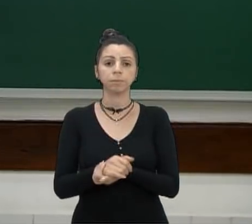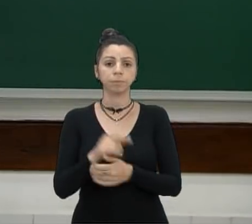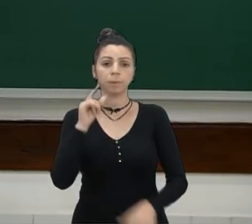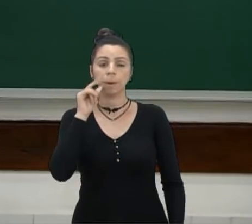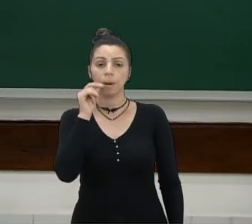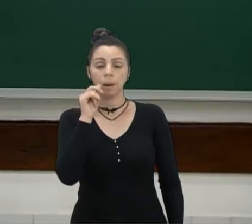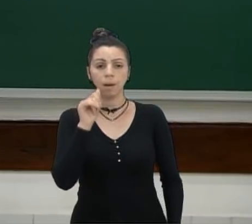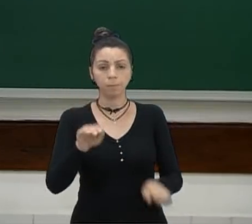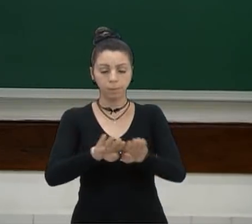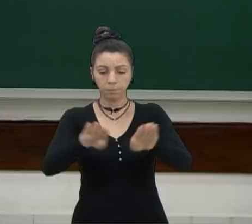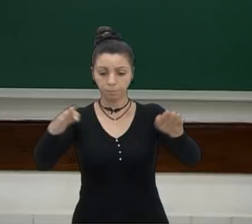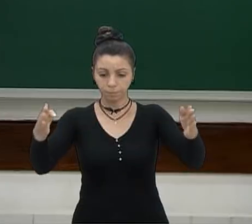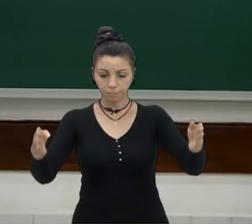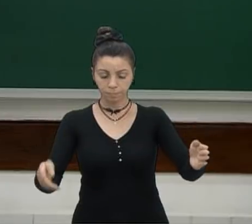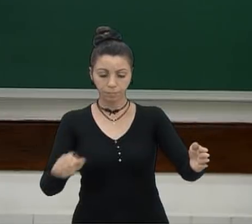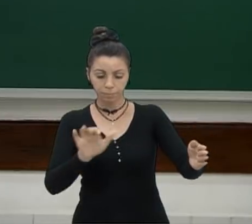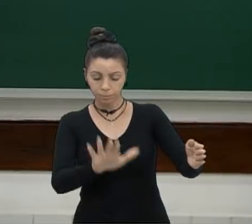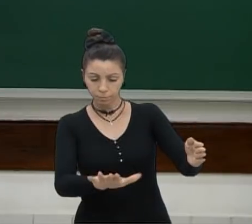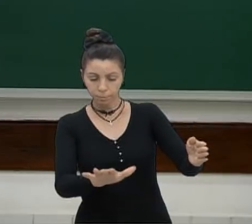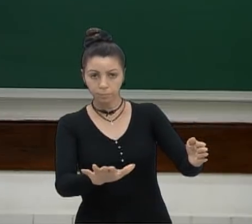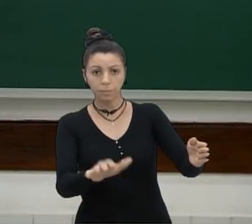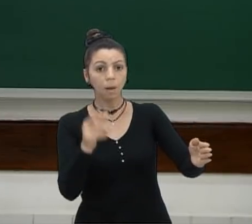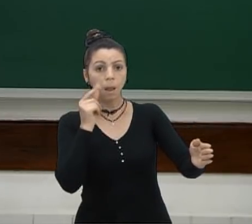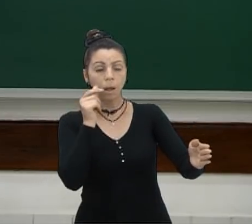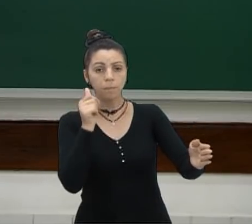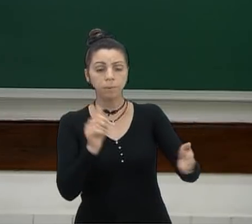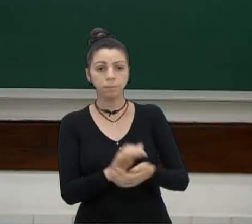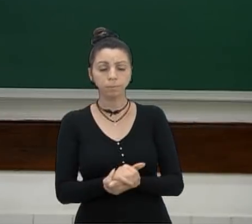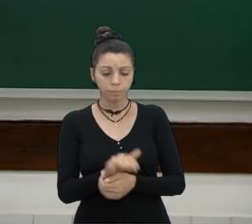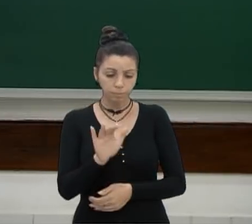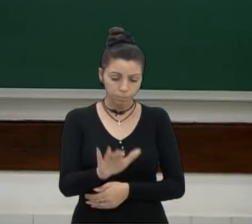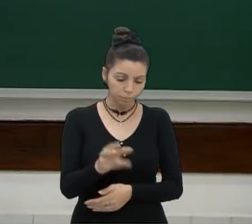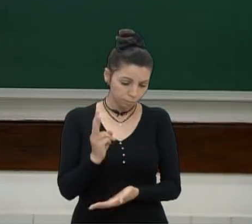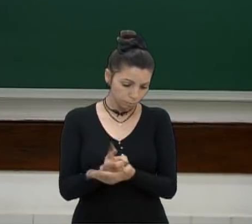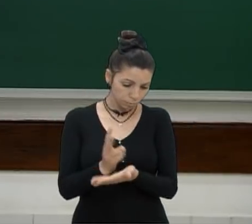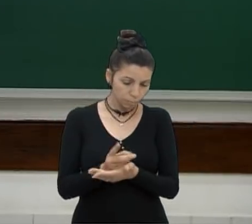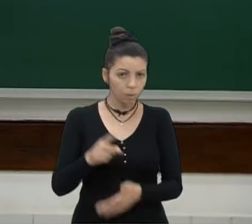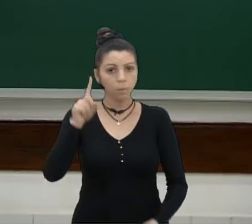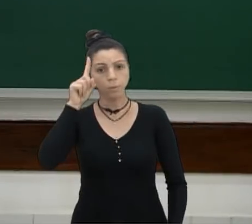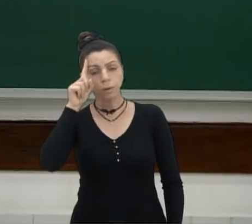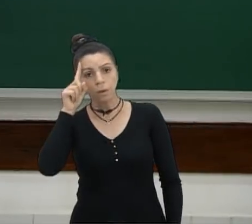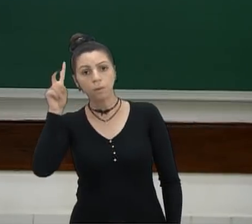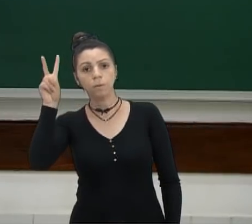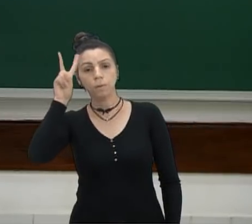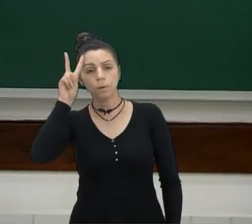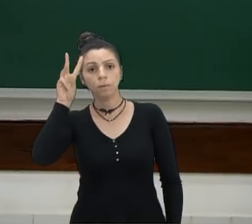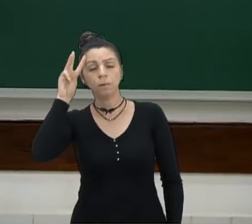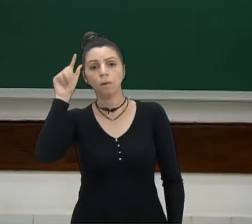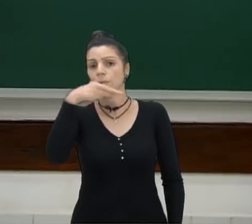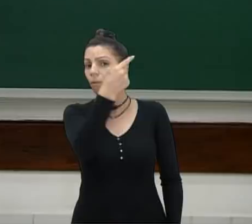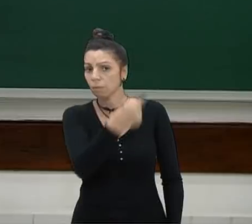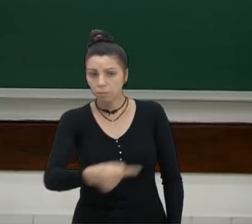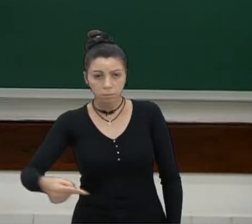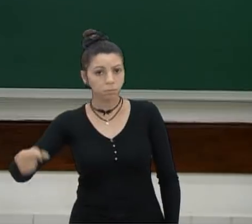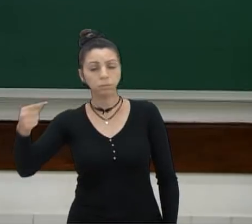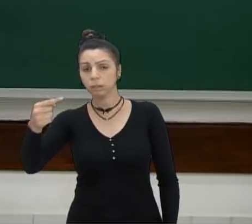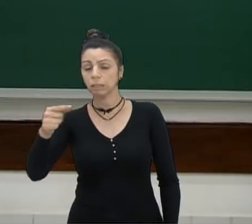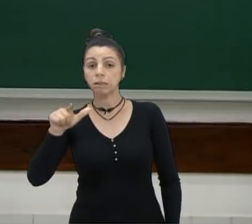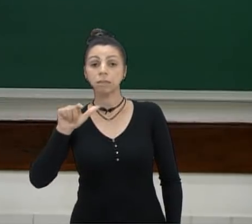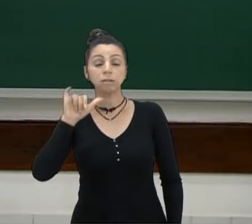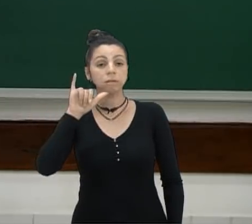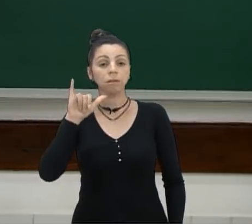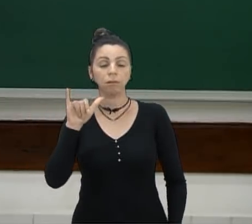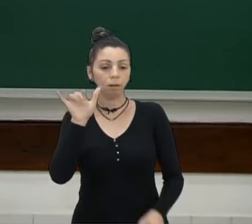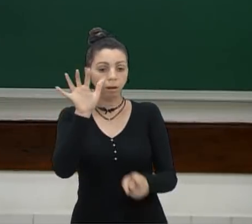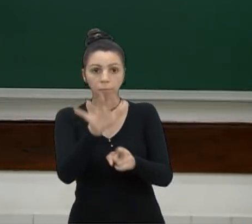mesa, em cima da geladeira, em cima da pia, independente, um dia, 2 dias, uma semana, se não tiver nenhuma interferência,